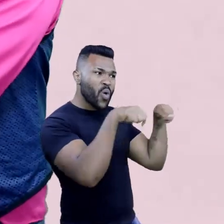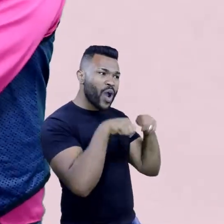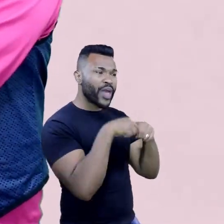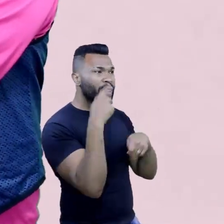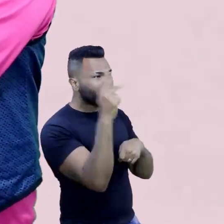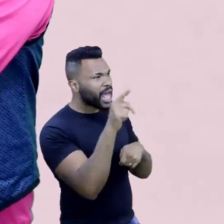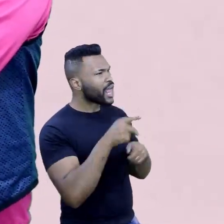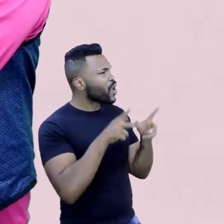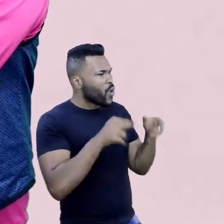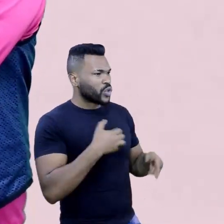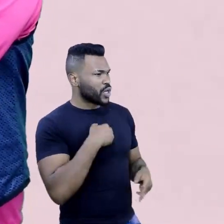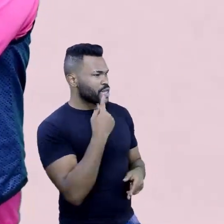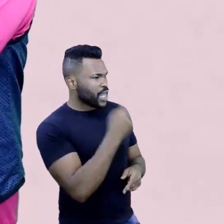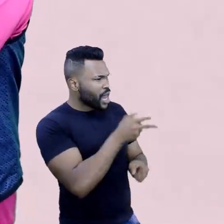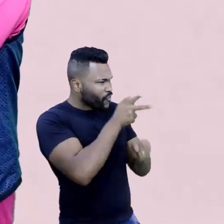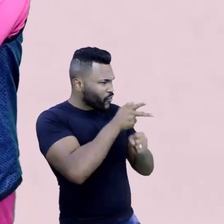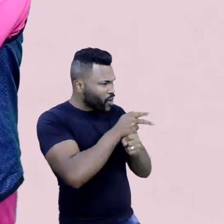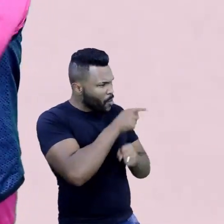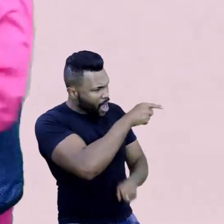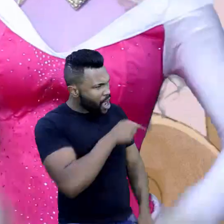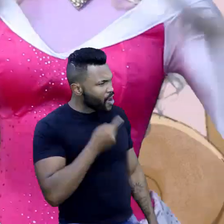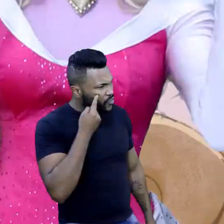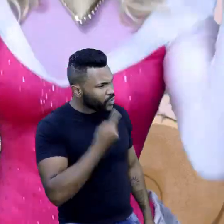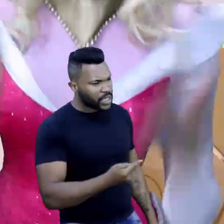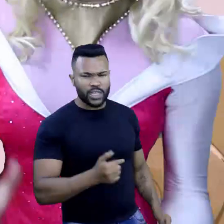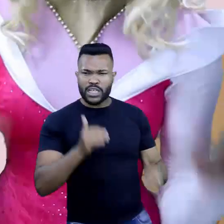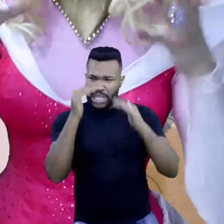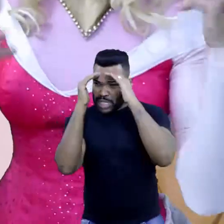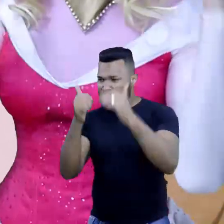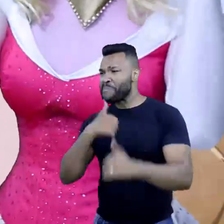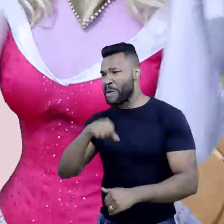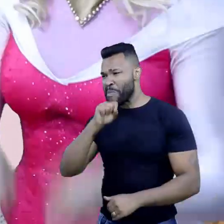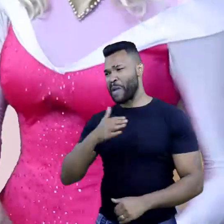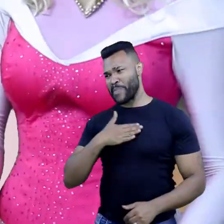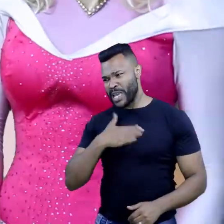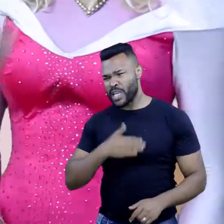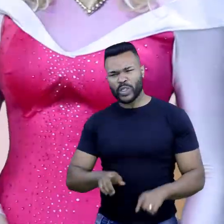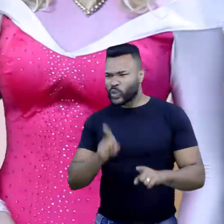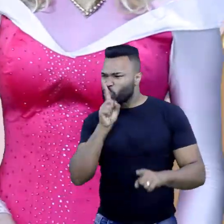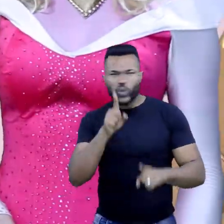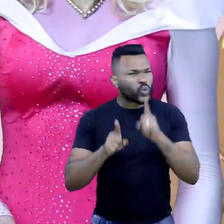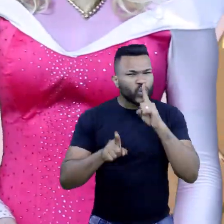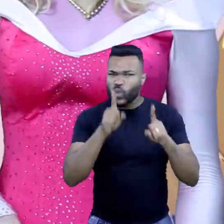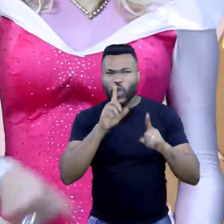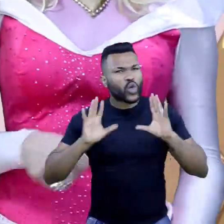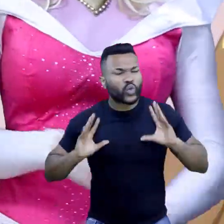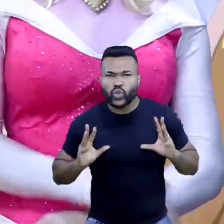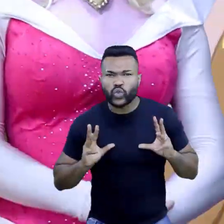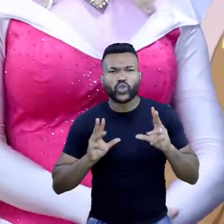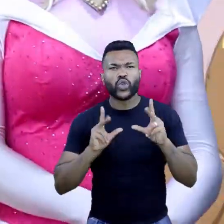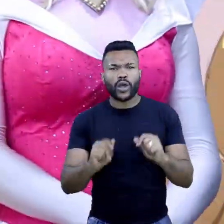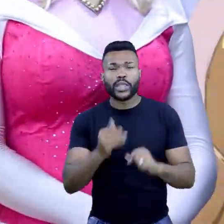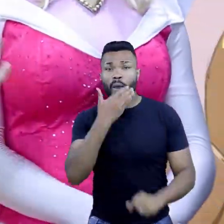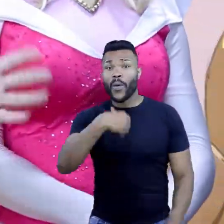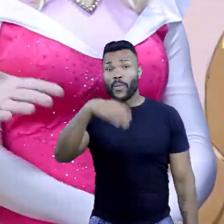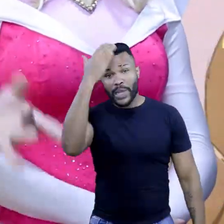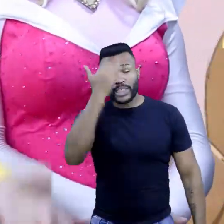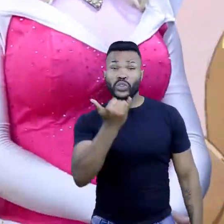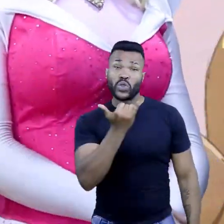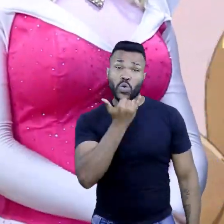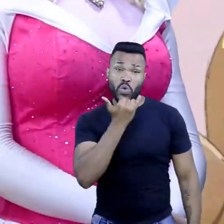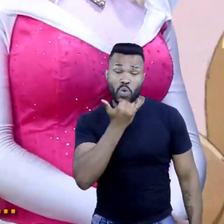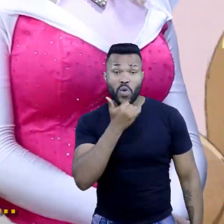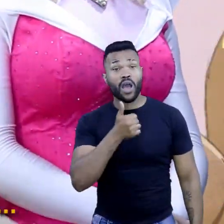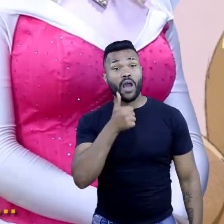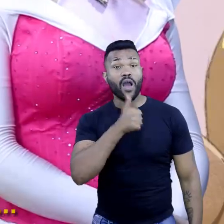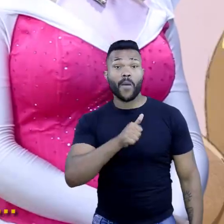quarto dela. É a cara dela. Filma essa demônia. Respeitem a minha mãe. Cale-se todas. Príncipe,